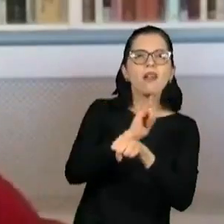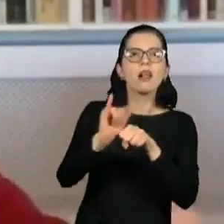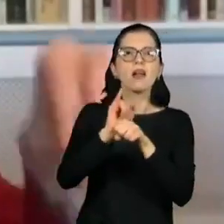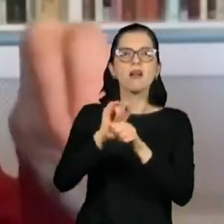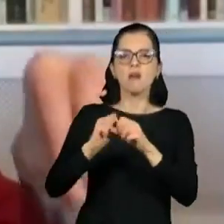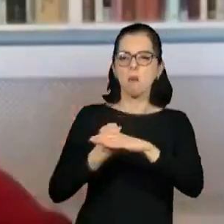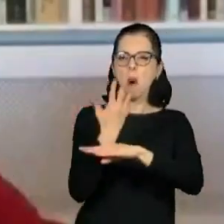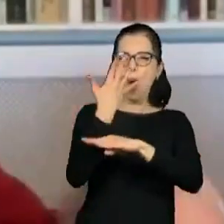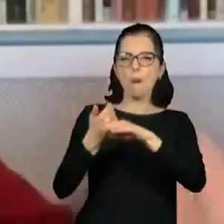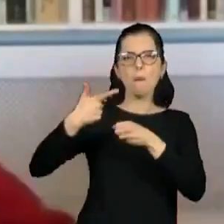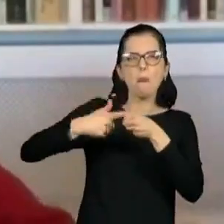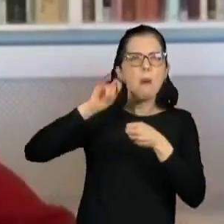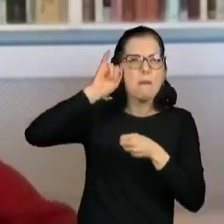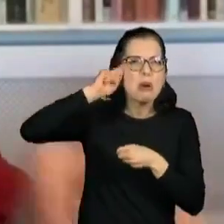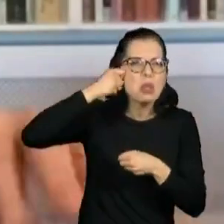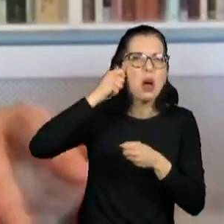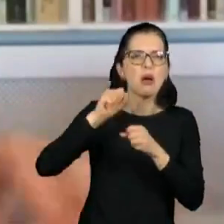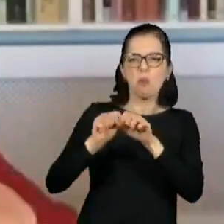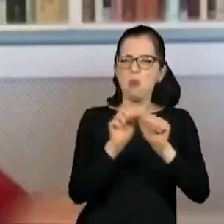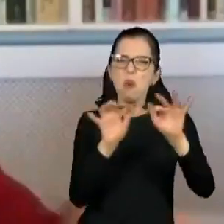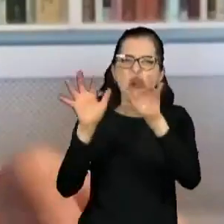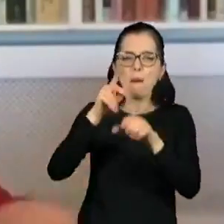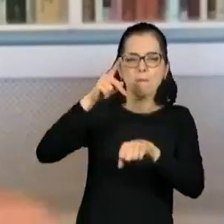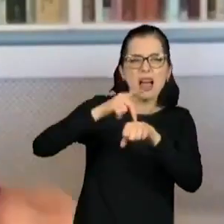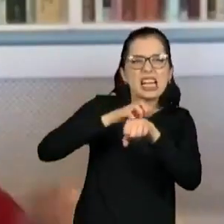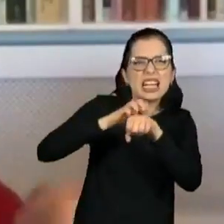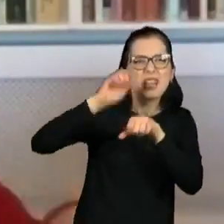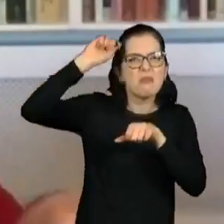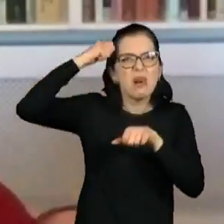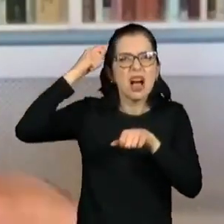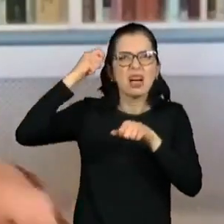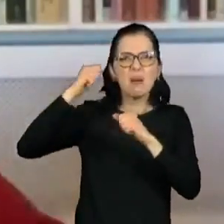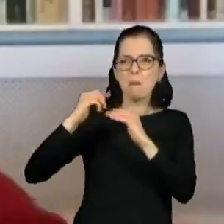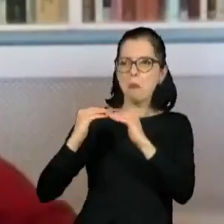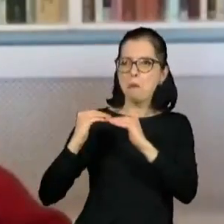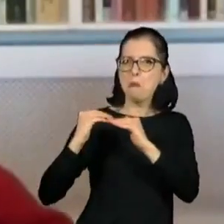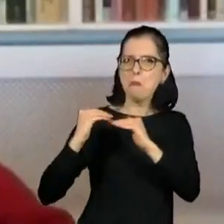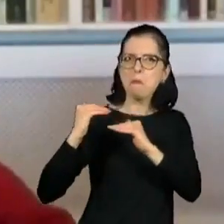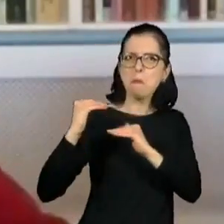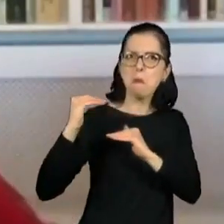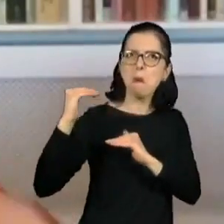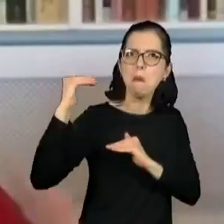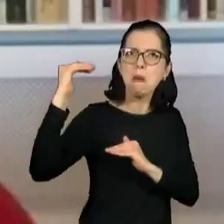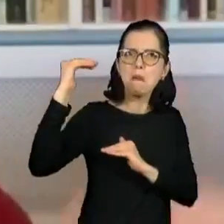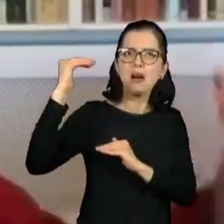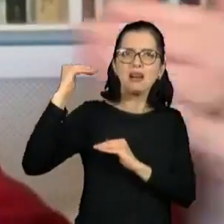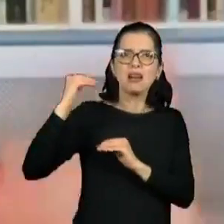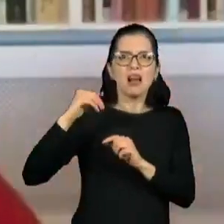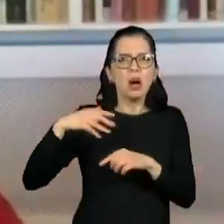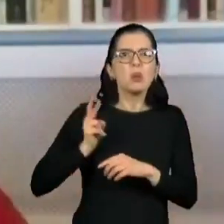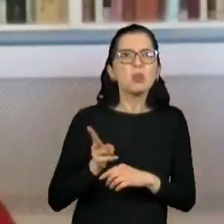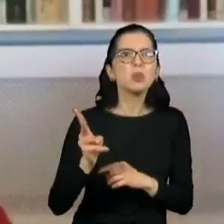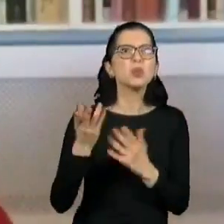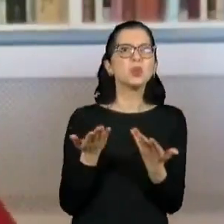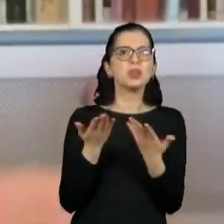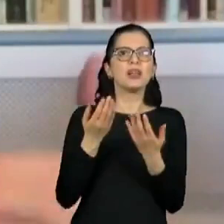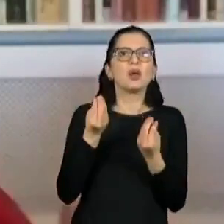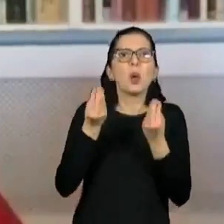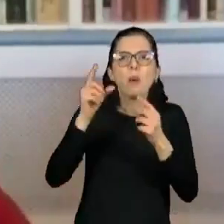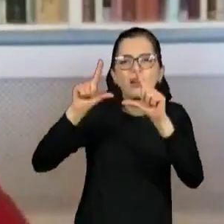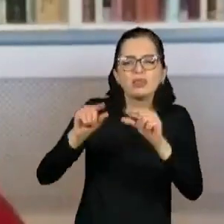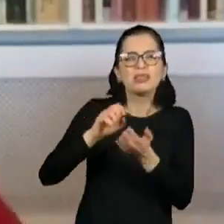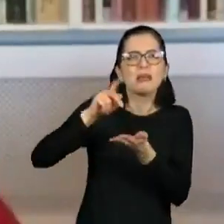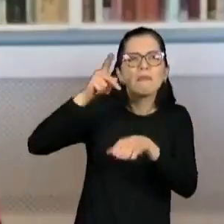em que isso olha a chance de note ou Sem Crise em portadores de